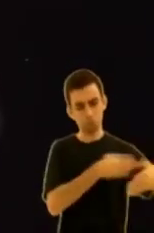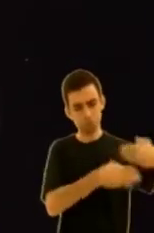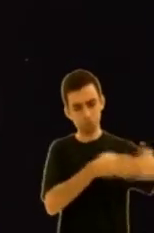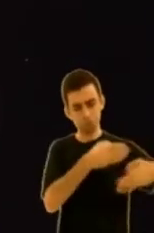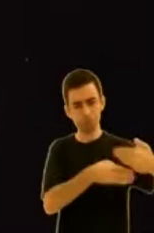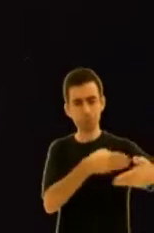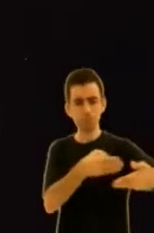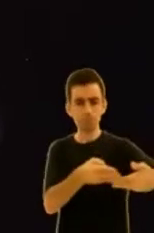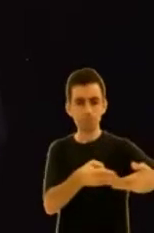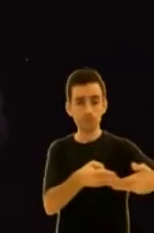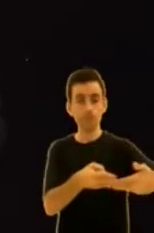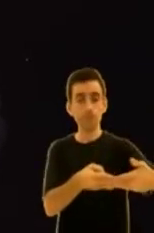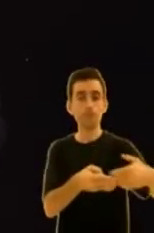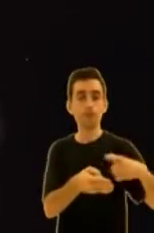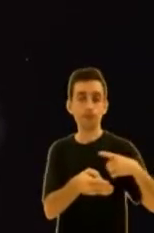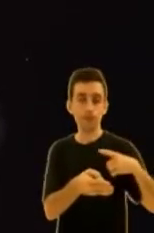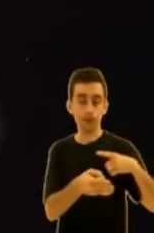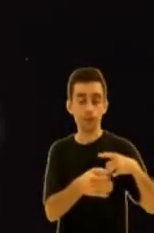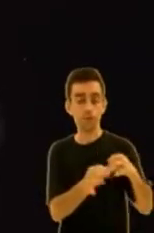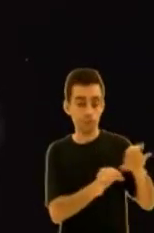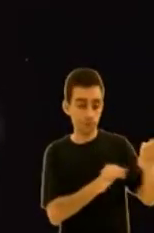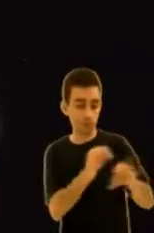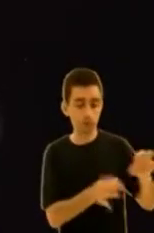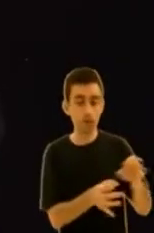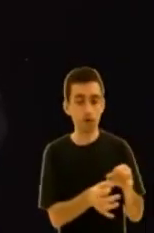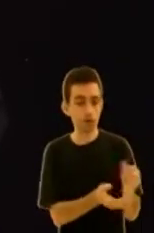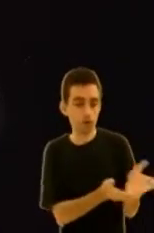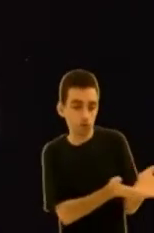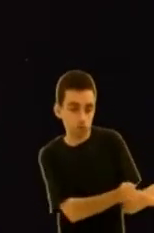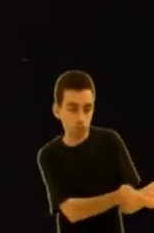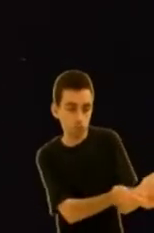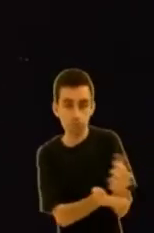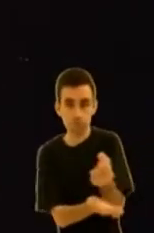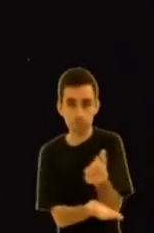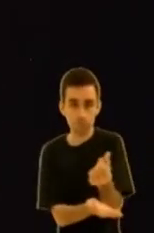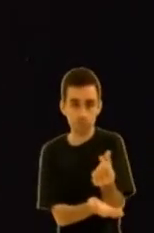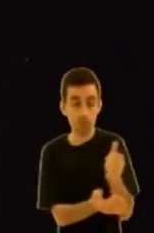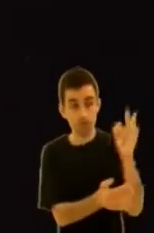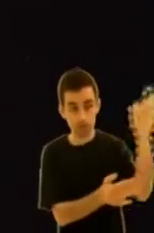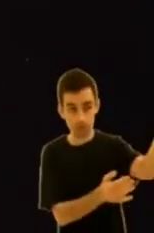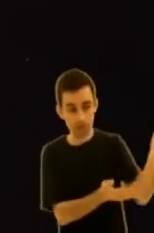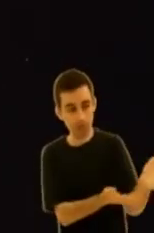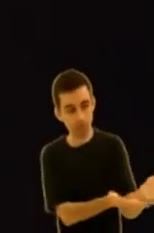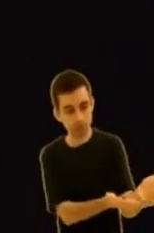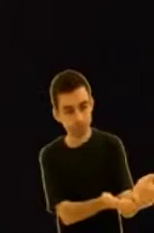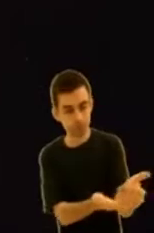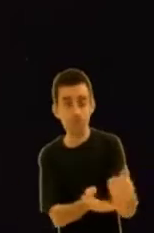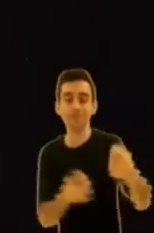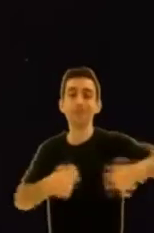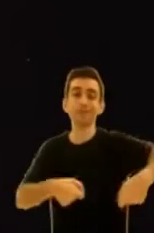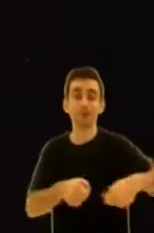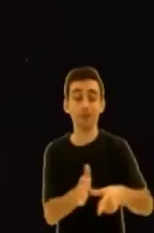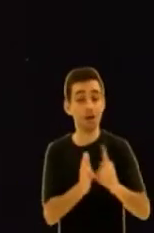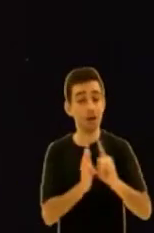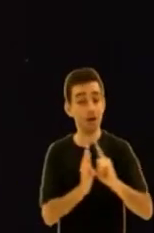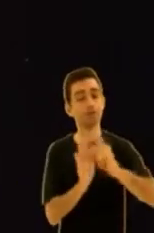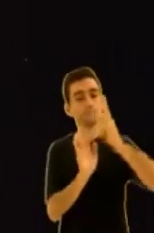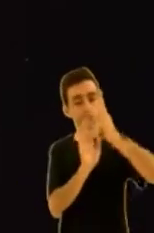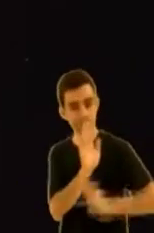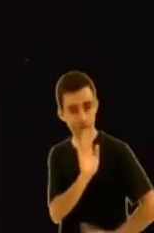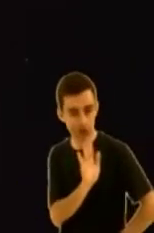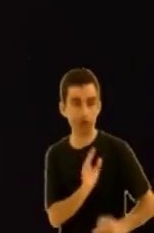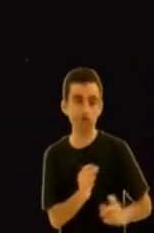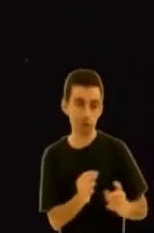o funcionamento para pleitear recursos federais era na base de apresentação de projetos, dos famosos